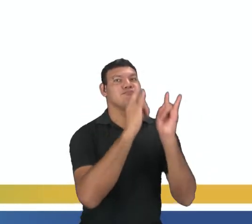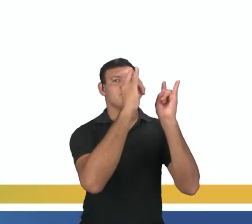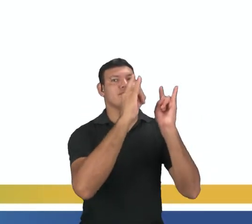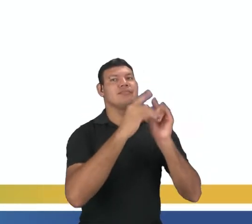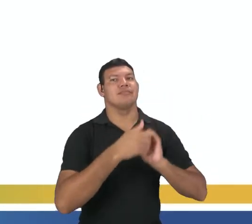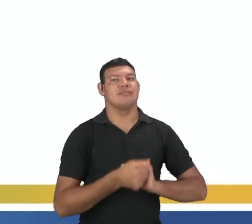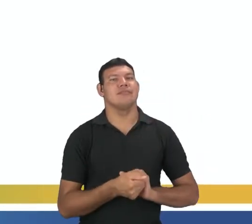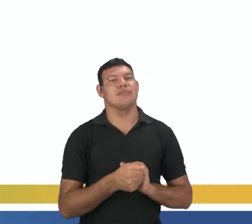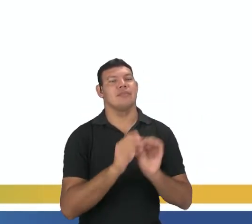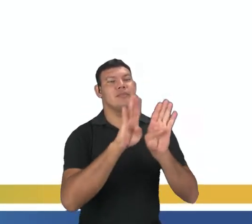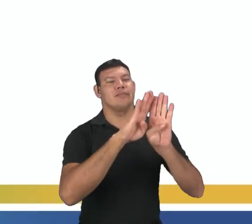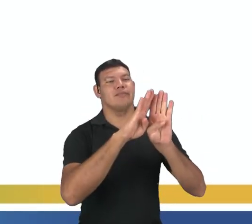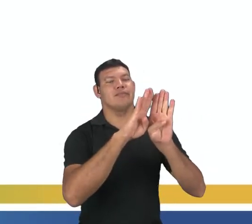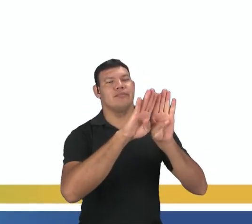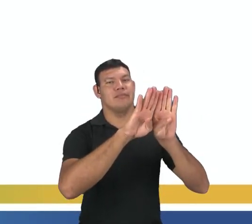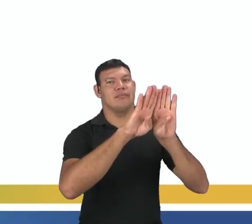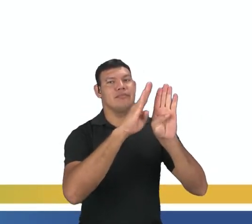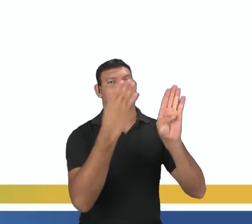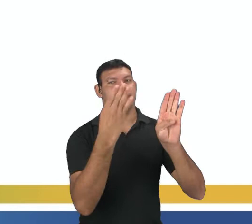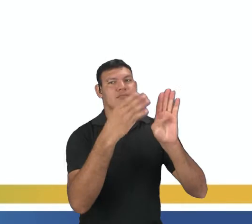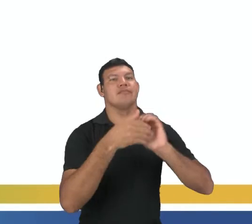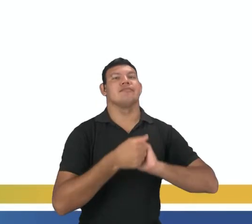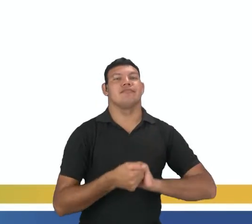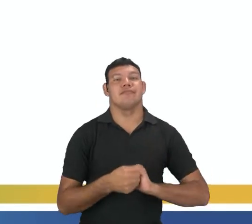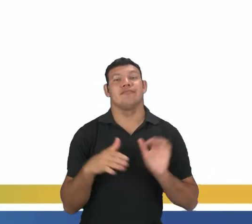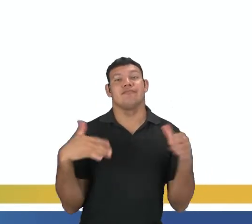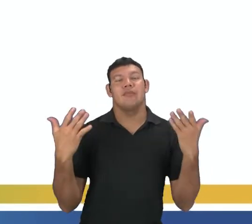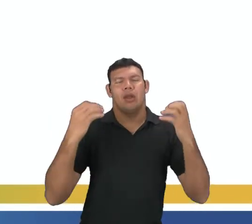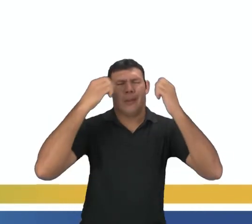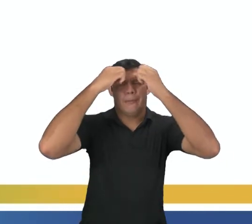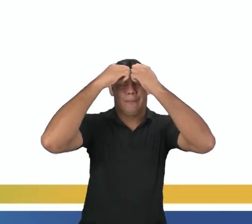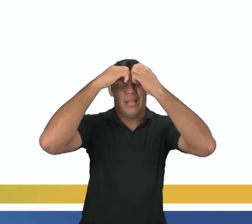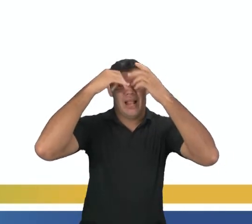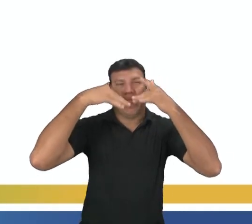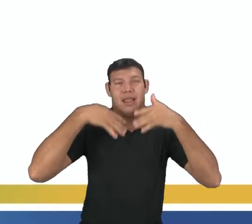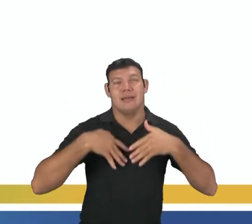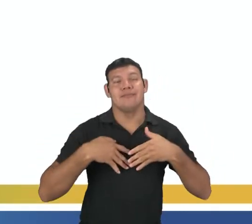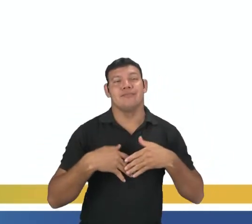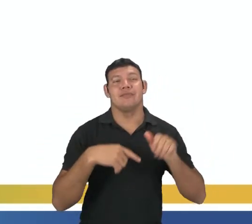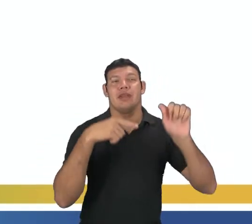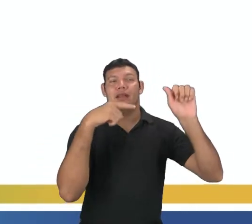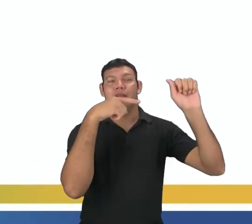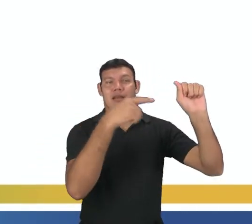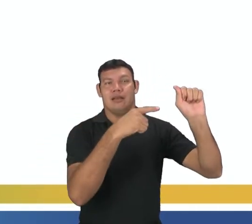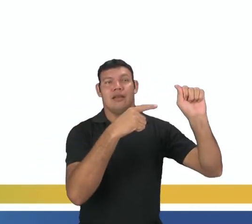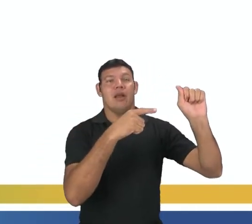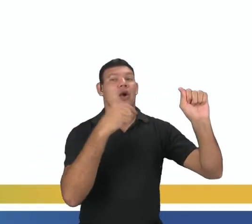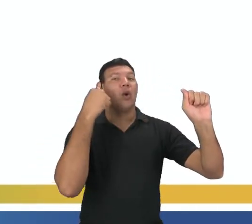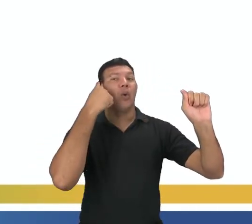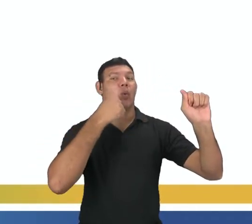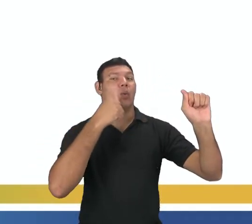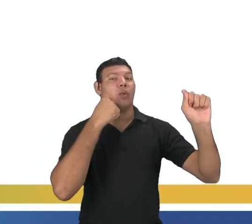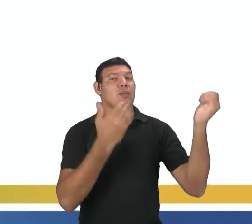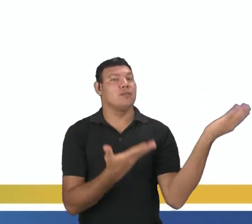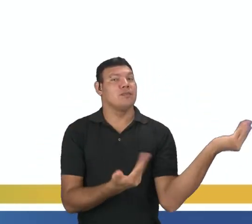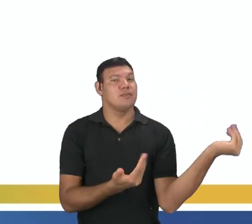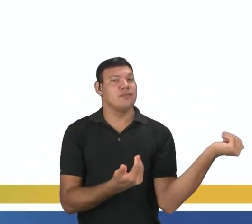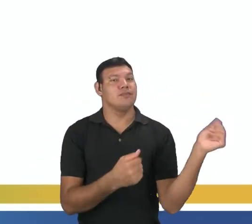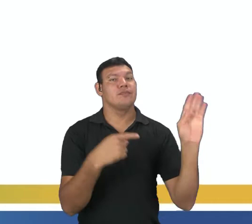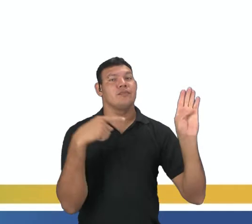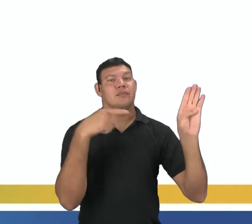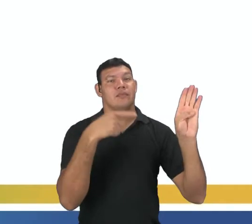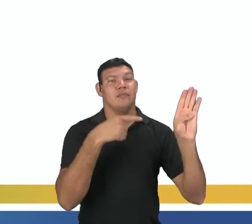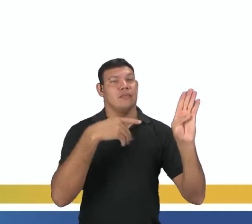do castelo, toda encharcada, né? Então, olhando aqui as nossas alternativas, nós temos na letra A,